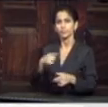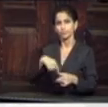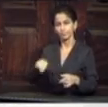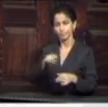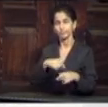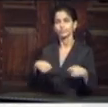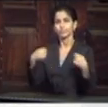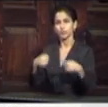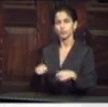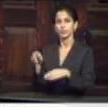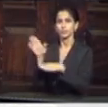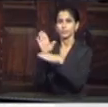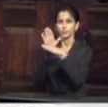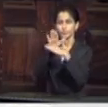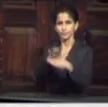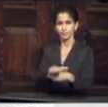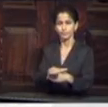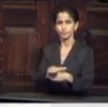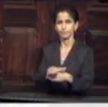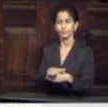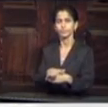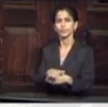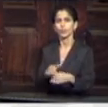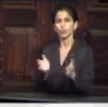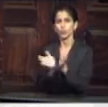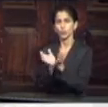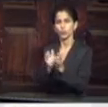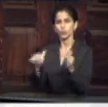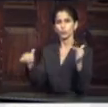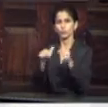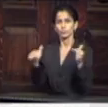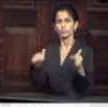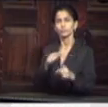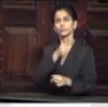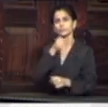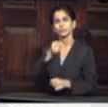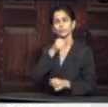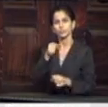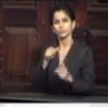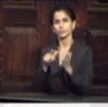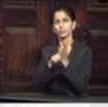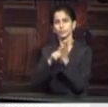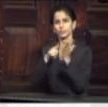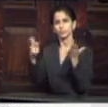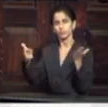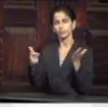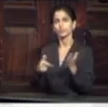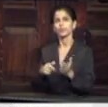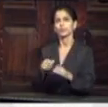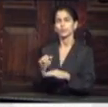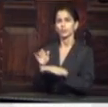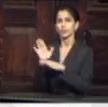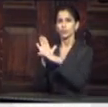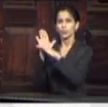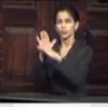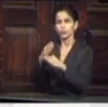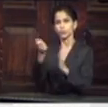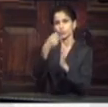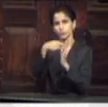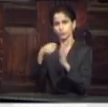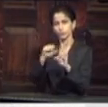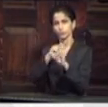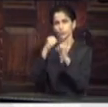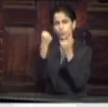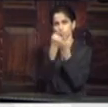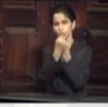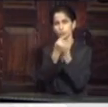dar garantias ao jornalista para que ele possa servir a verdade, servir a sociedade.